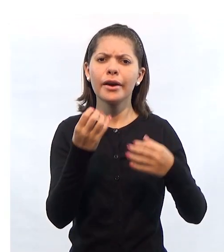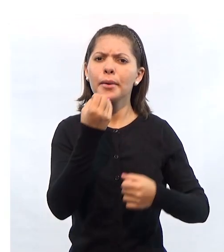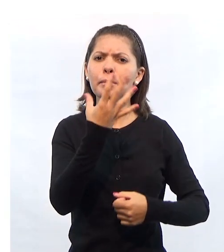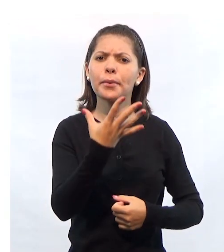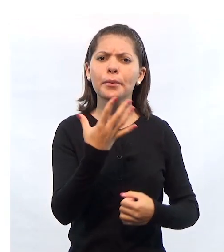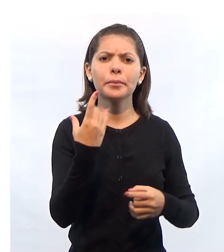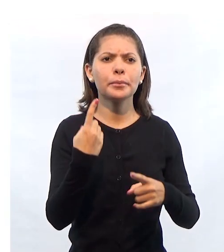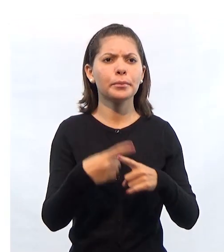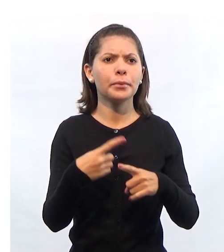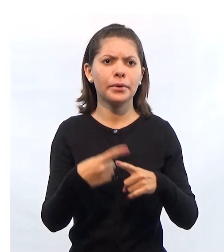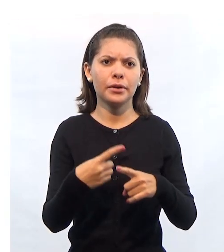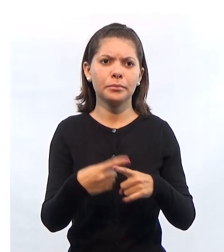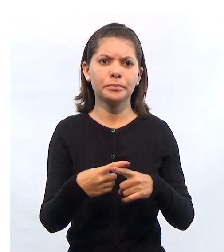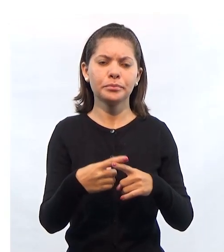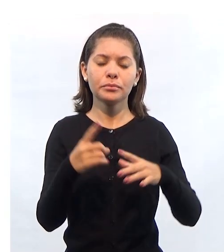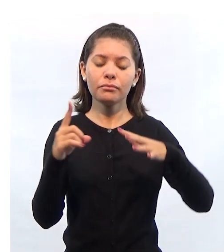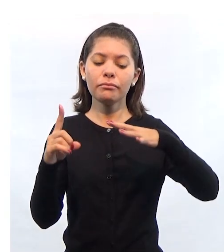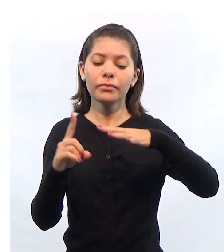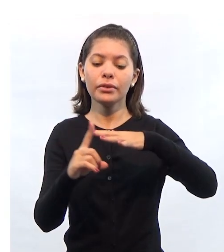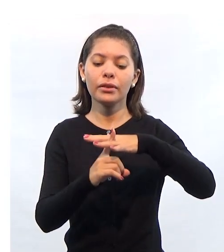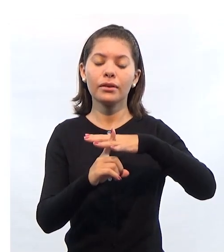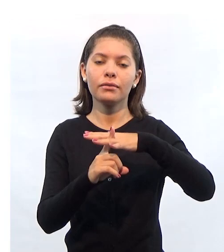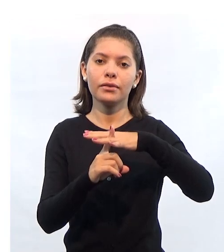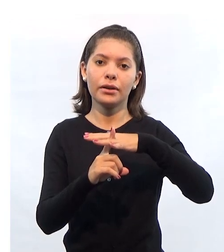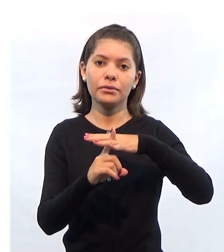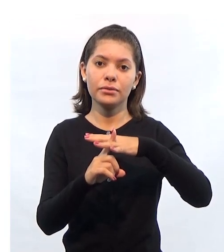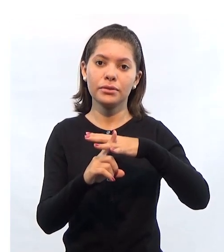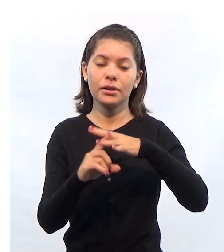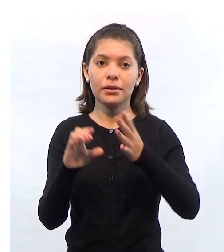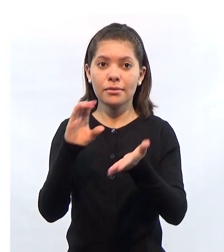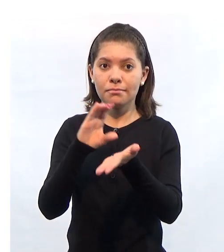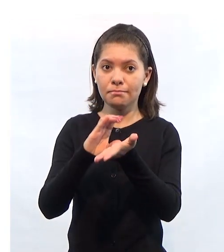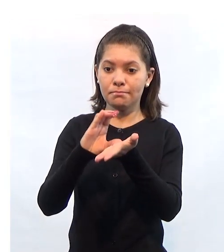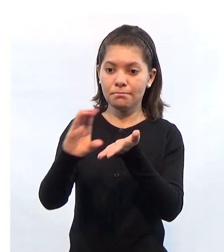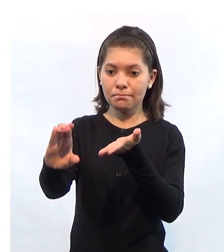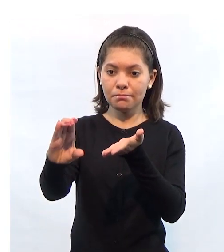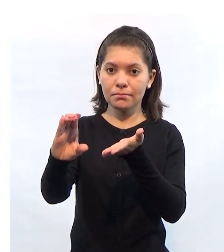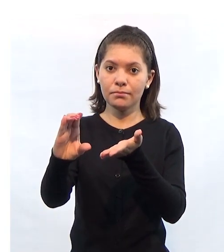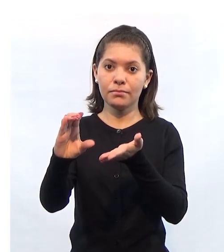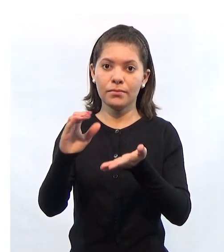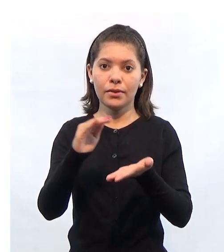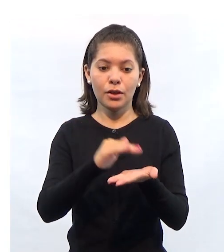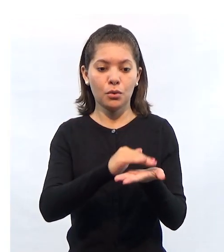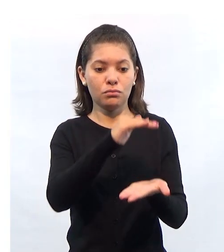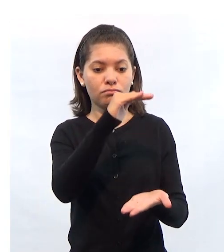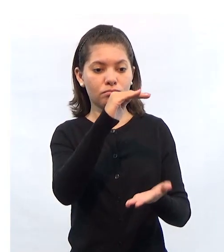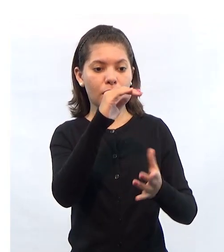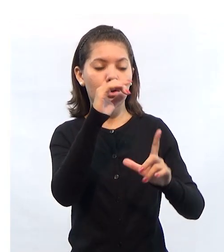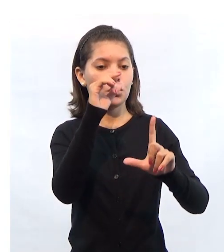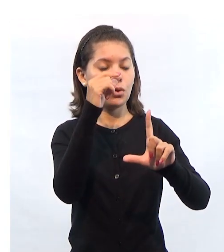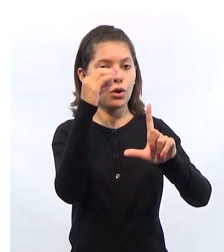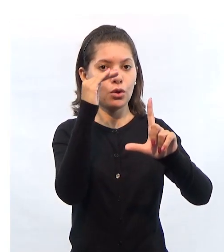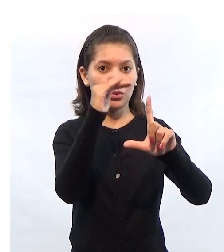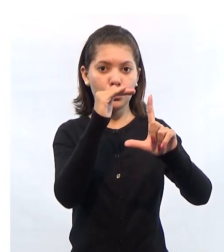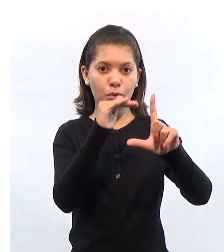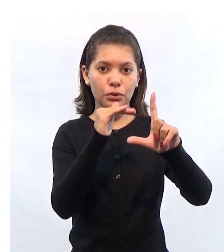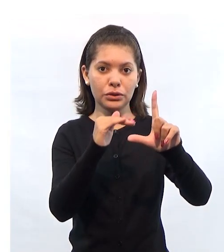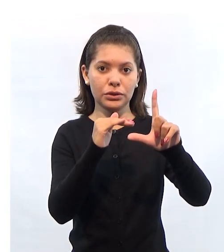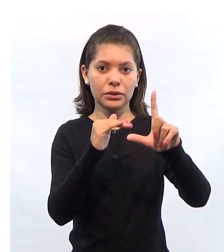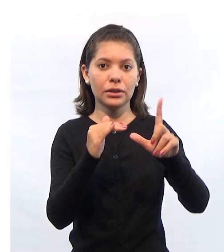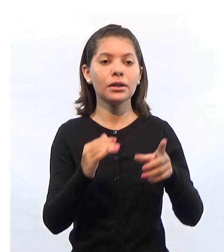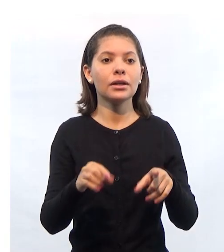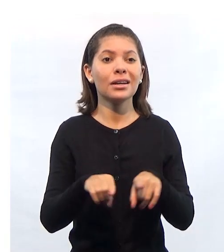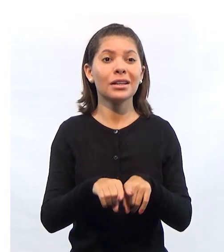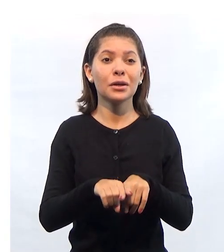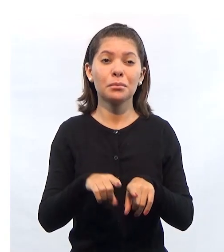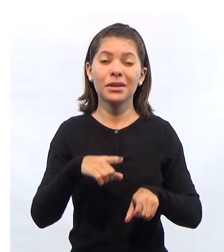quê? Para atender a intervalos entre as entregas e tamanho do lote. Nós também podemos